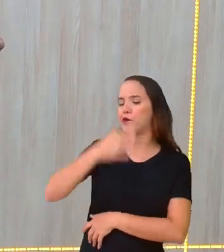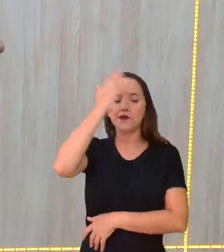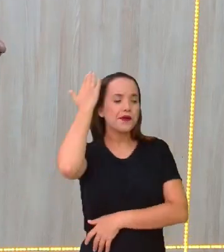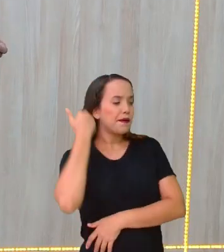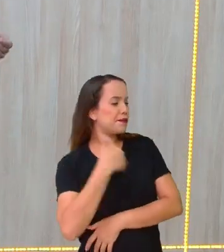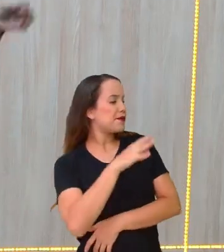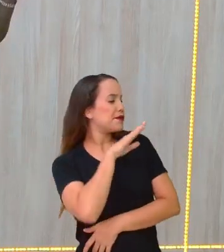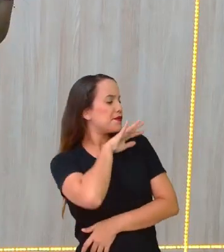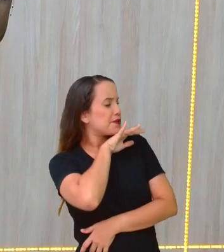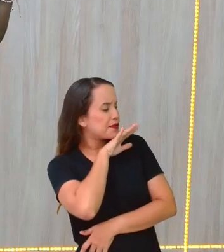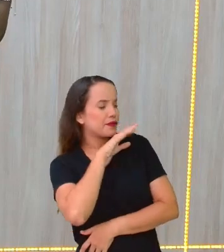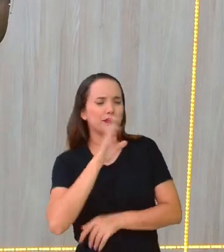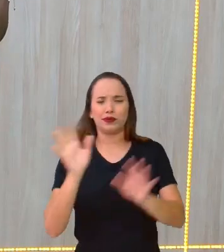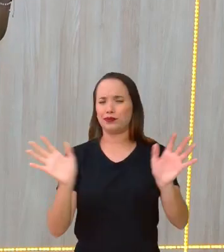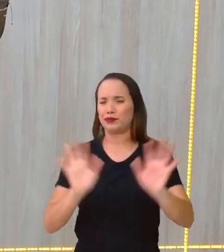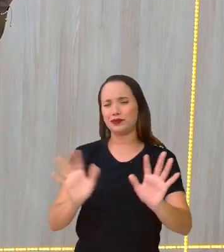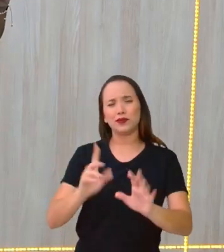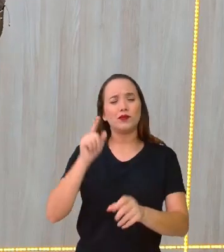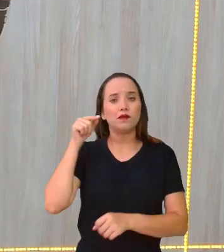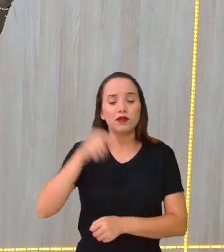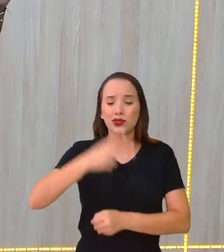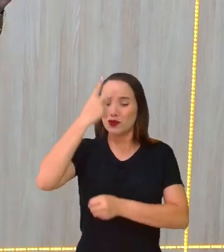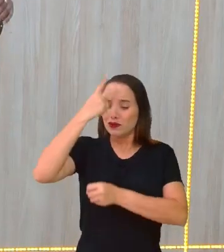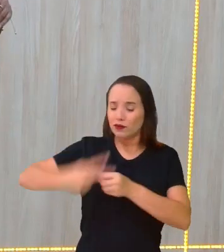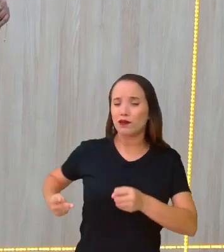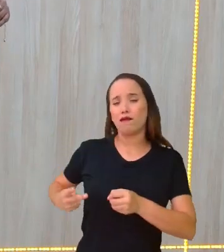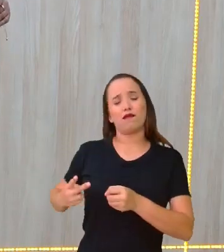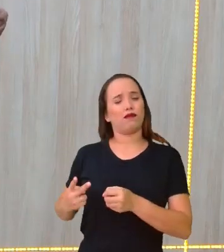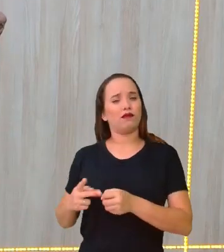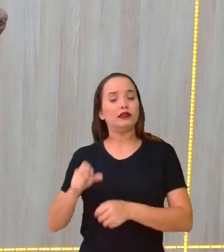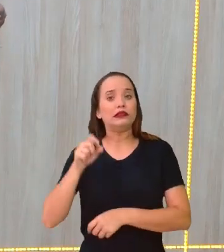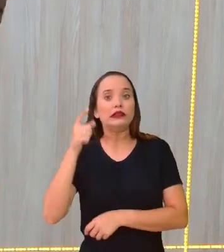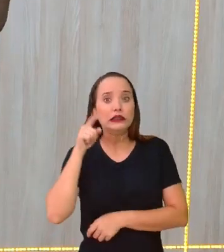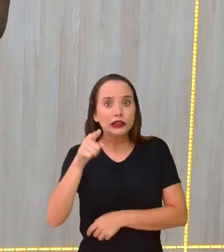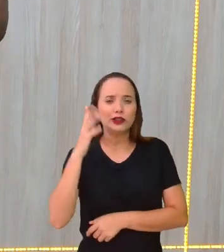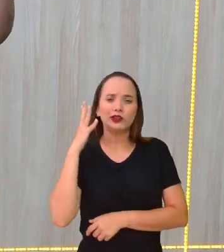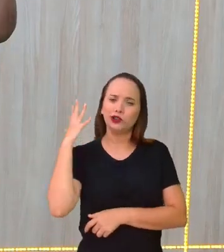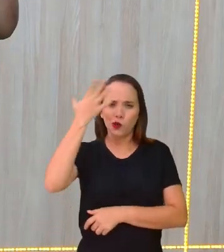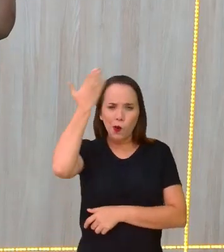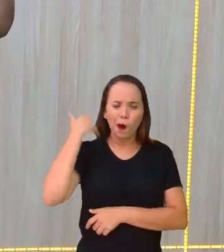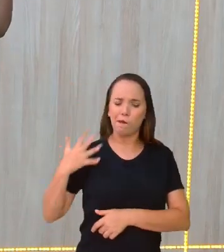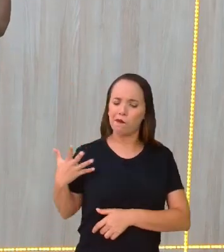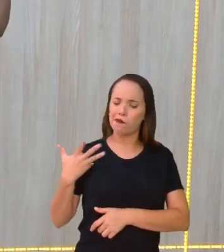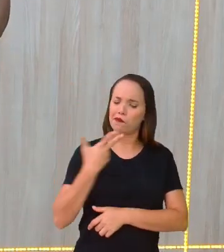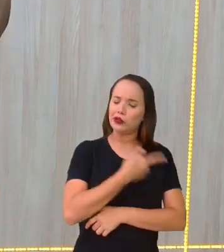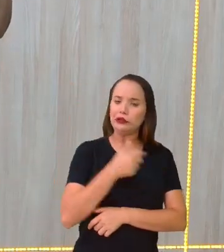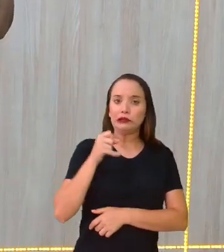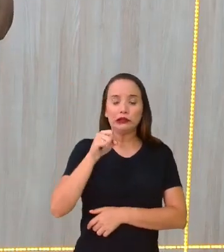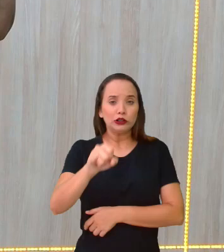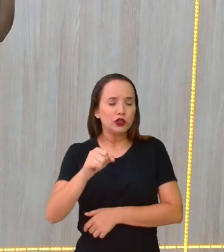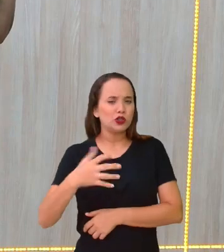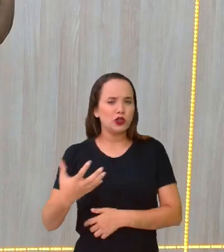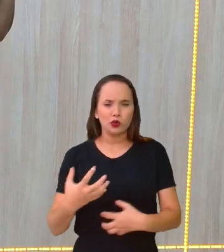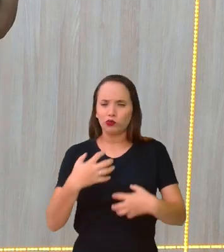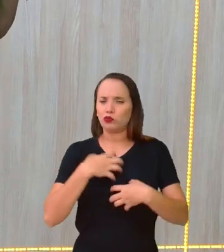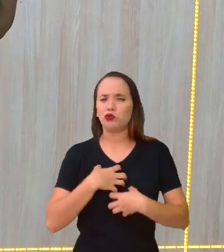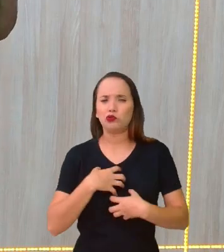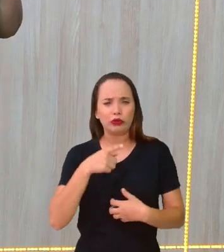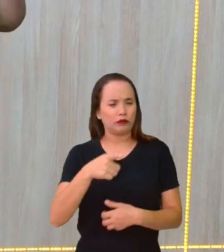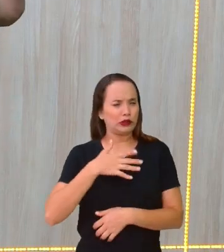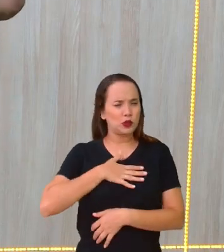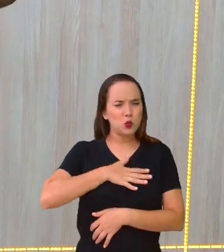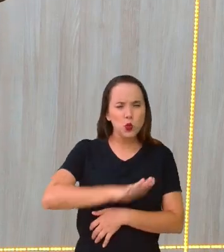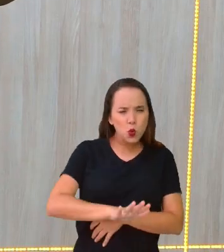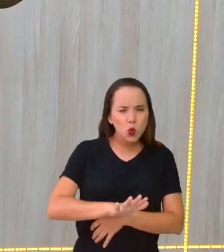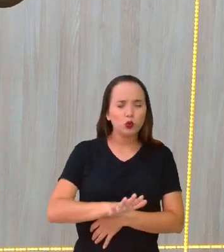cabelo é lindo, maravilhoso do jeito que ele é. E se não está, melhore. Faça exatamente aquilo que você quer fazer. Quer